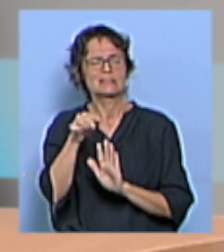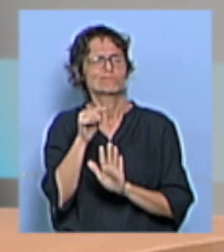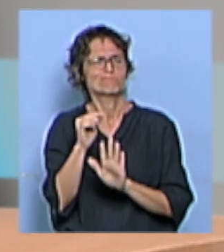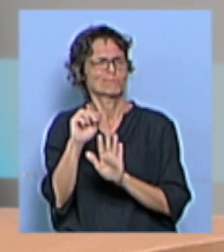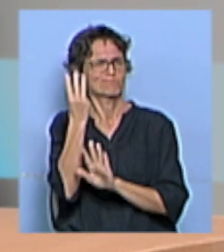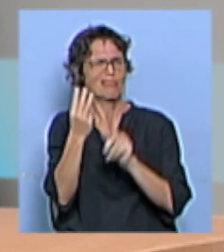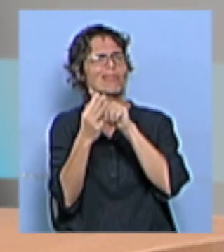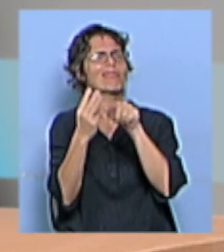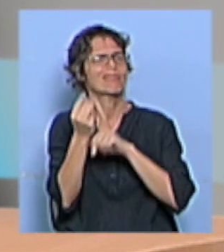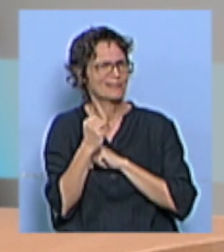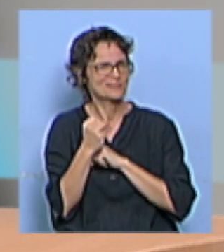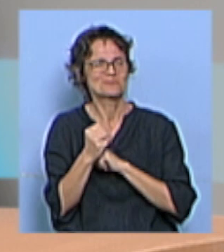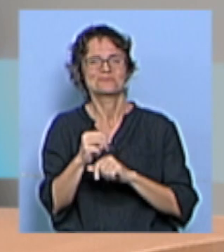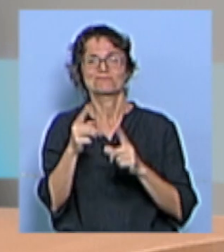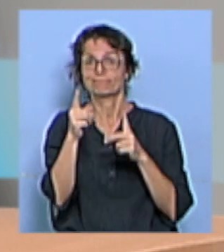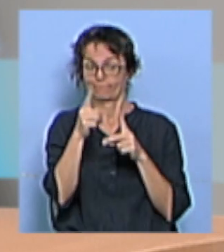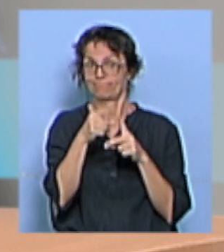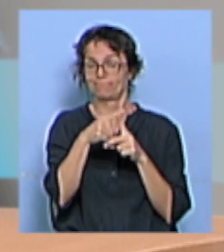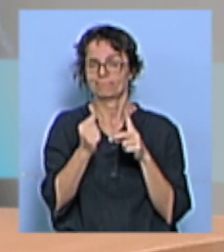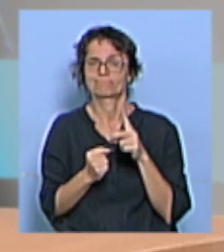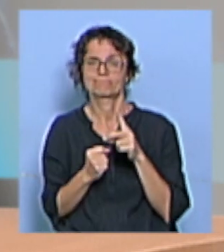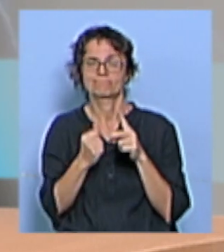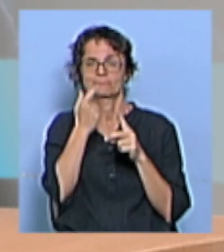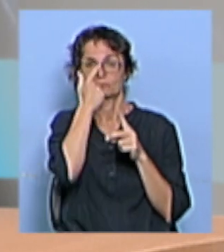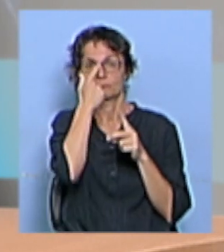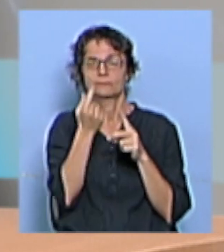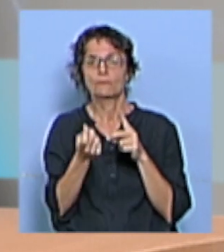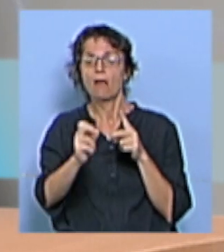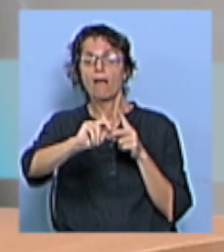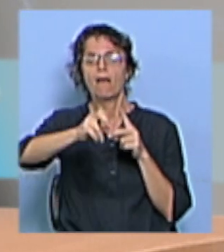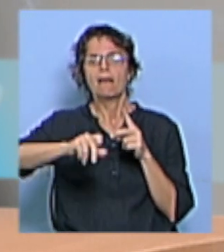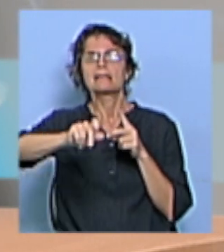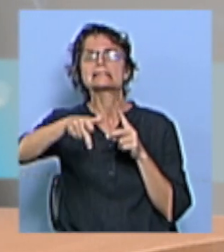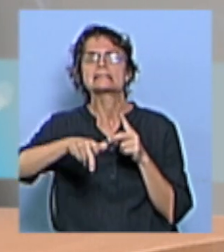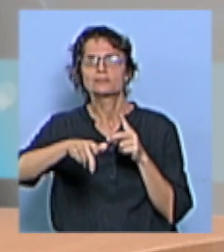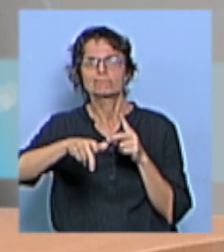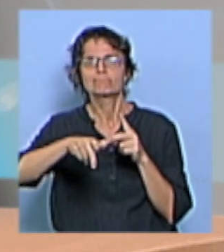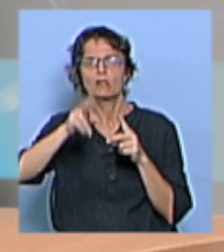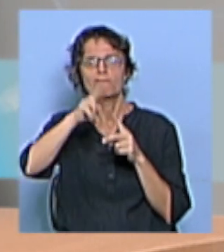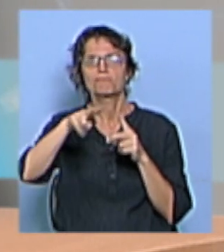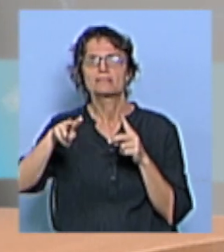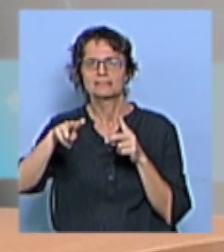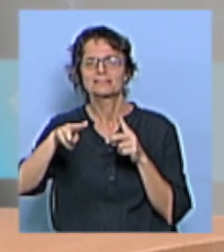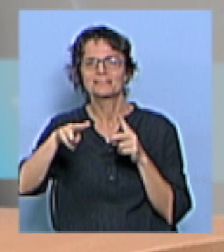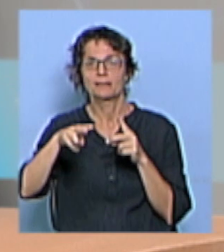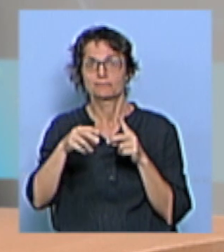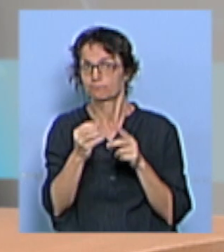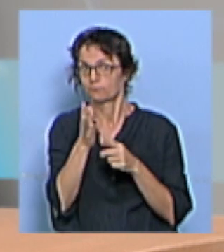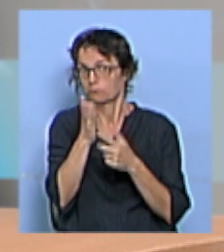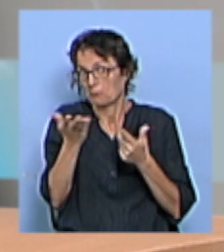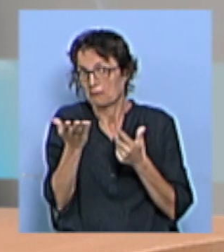de sugestões. Uma é de lugares. Eu tive a oportunidade de há pouco